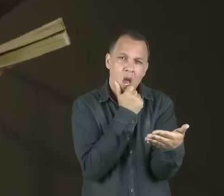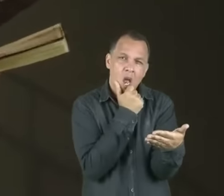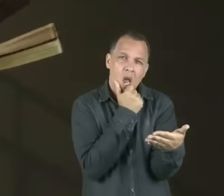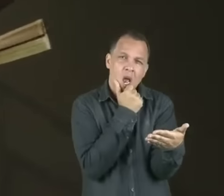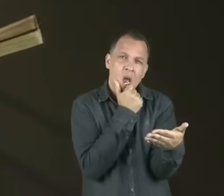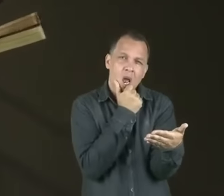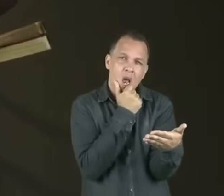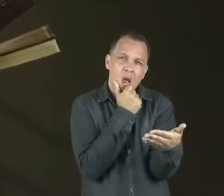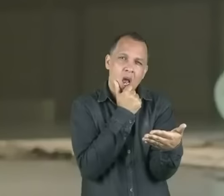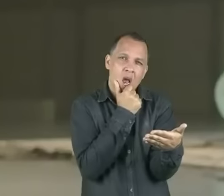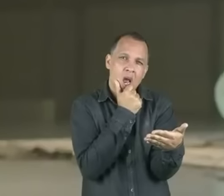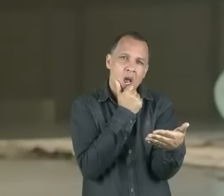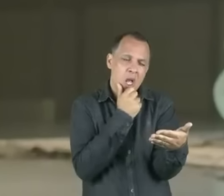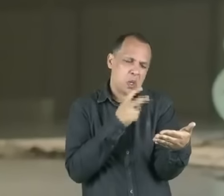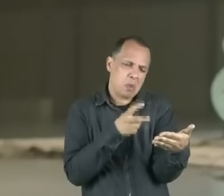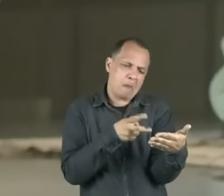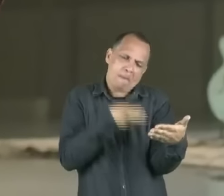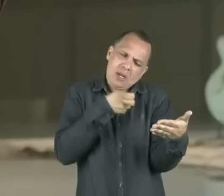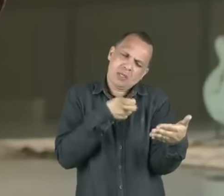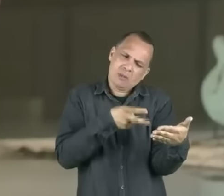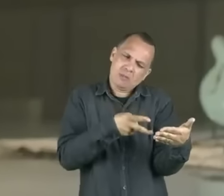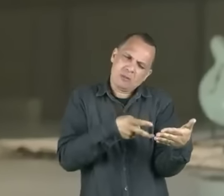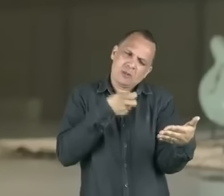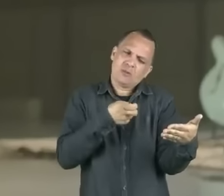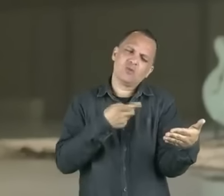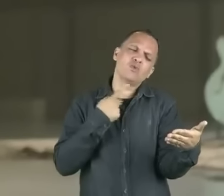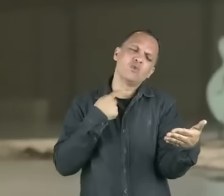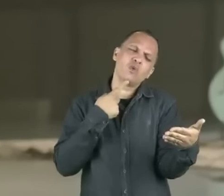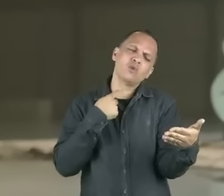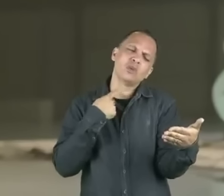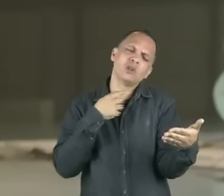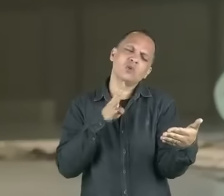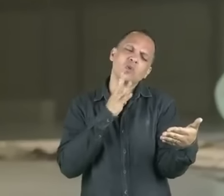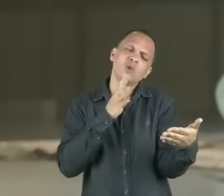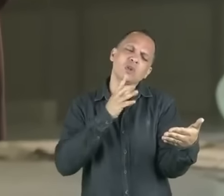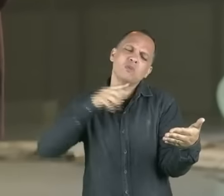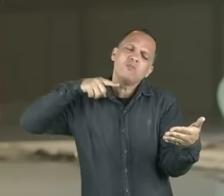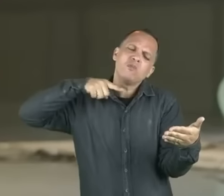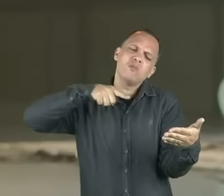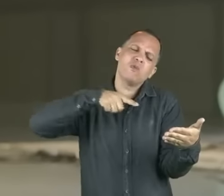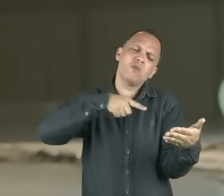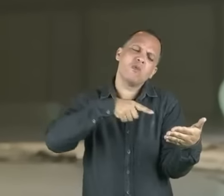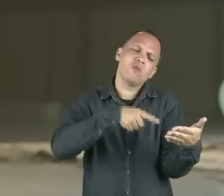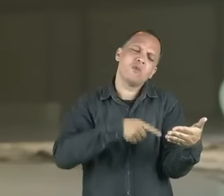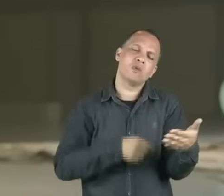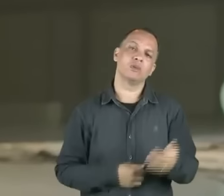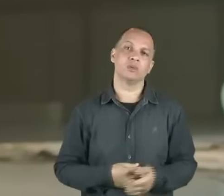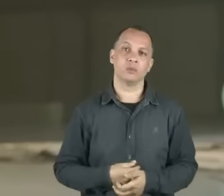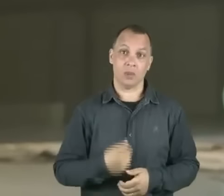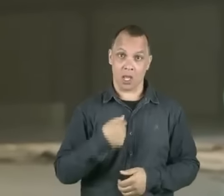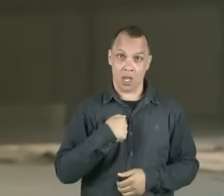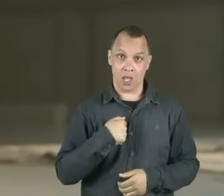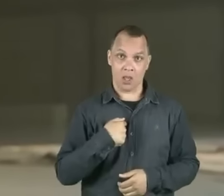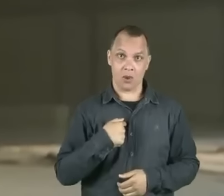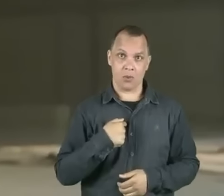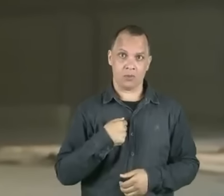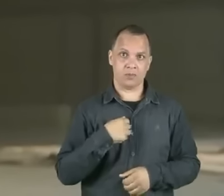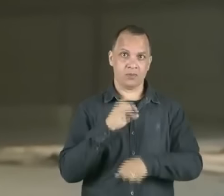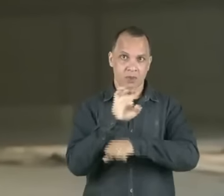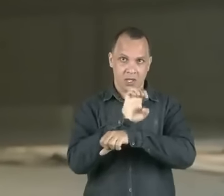palavra rhema é a palavra que vem para você a palavra de Deus para você e quando eu li Efésios 6